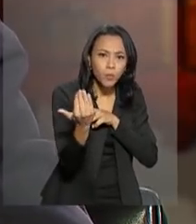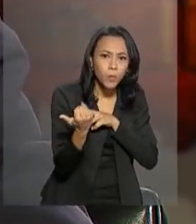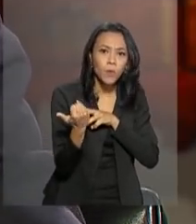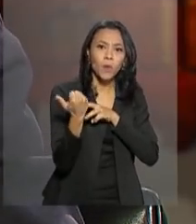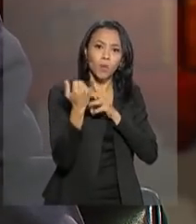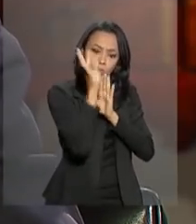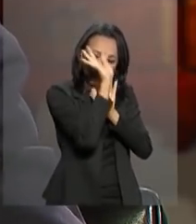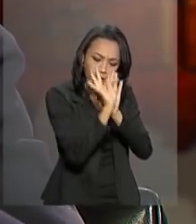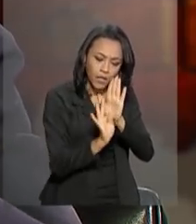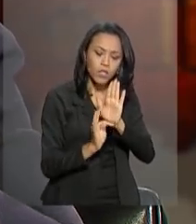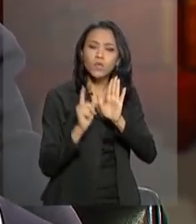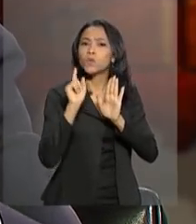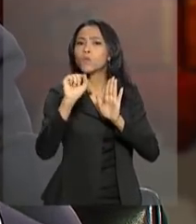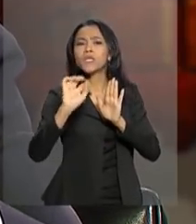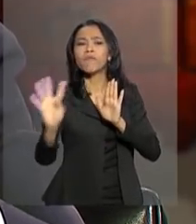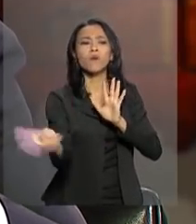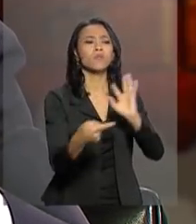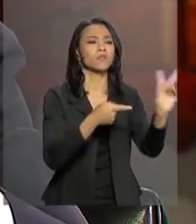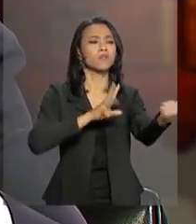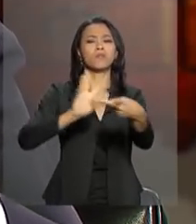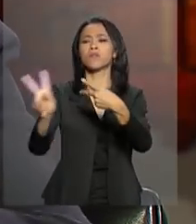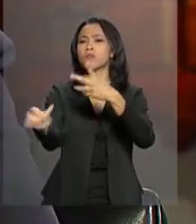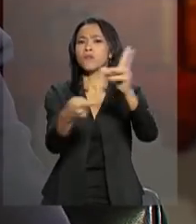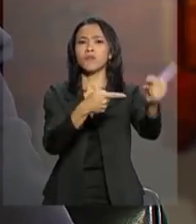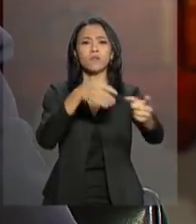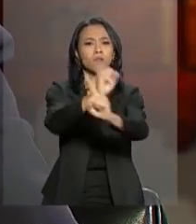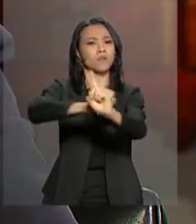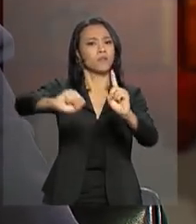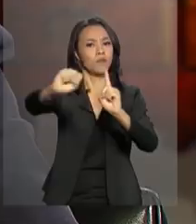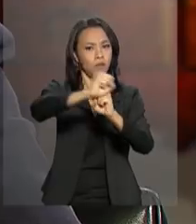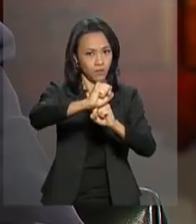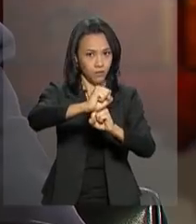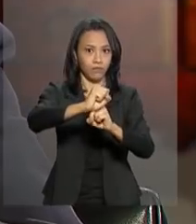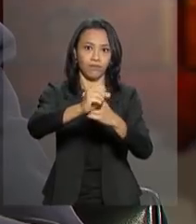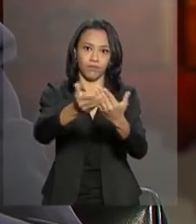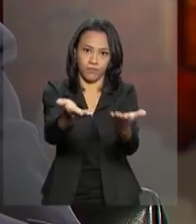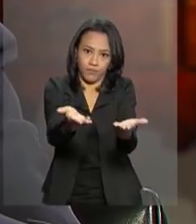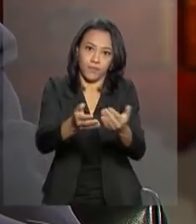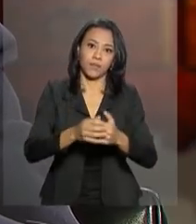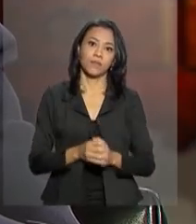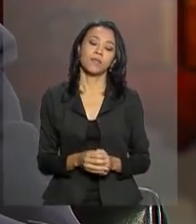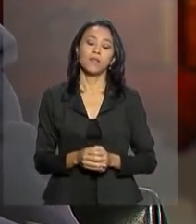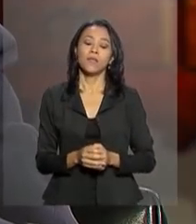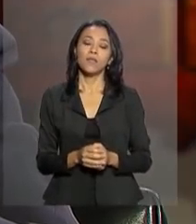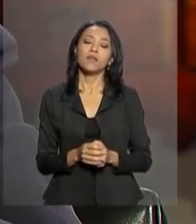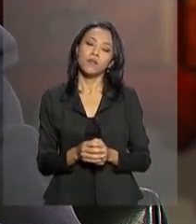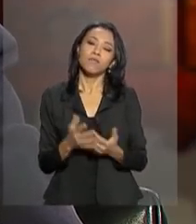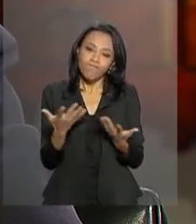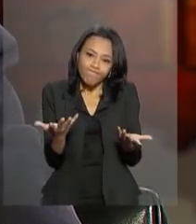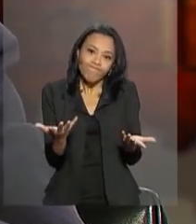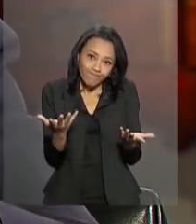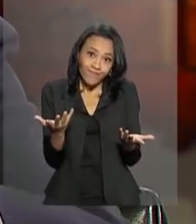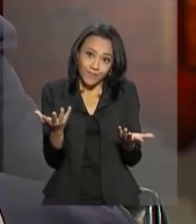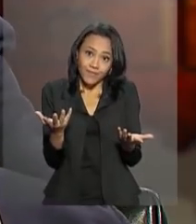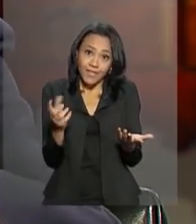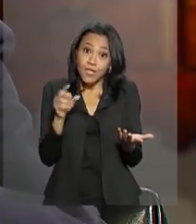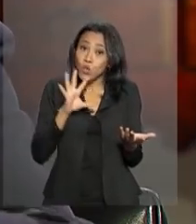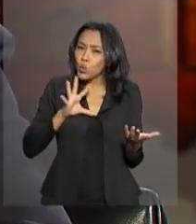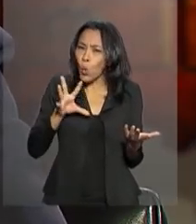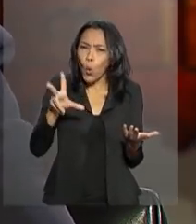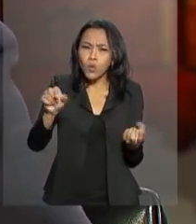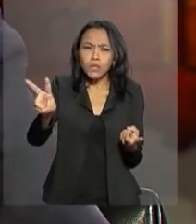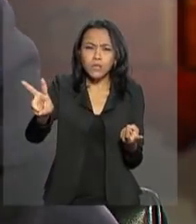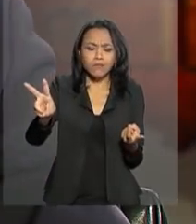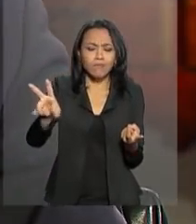escrito, as tendências da sociedade, né? E, na verdade, acabou abrigando todos